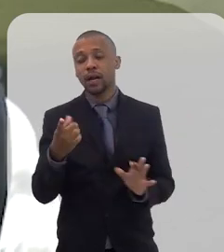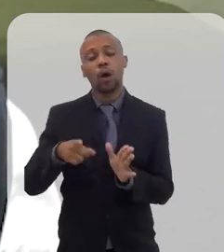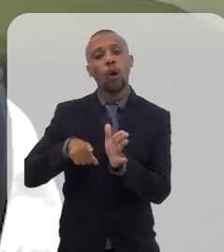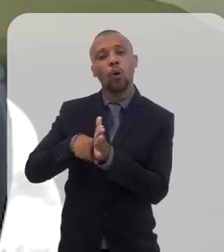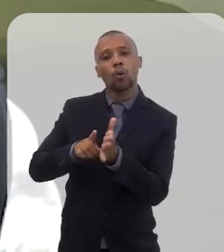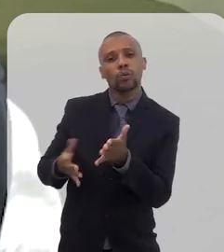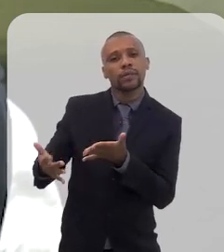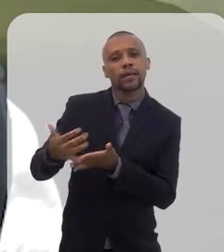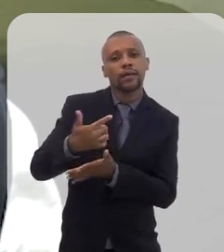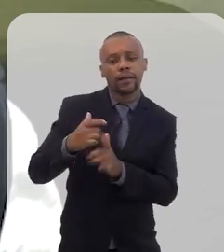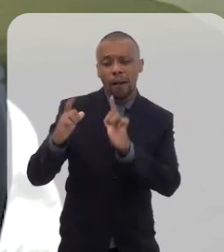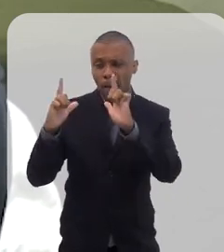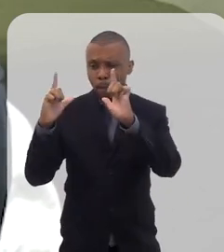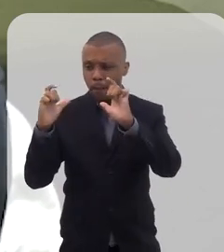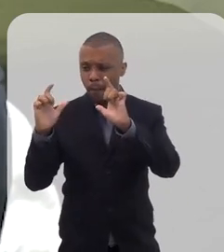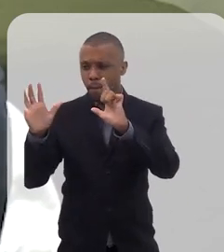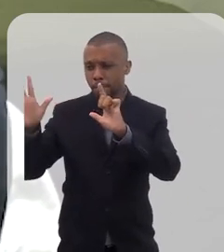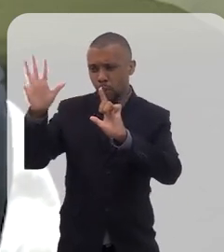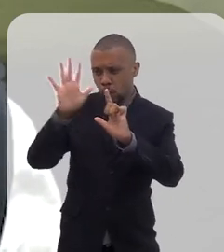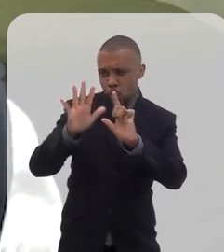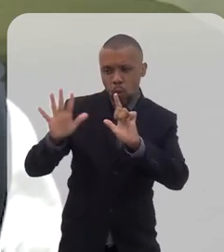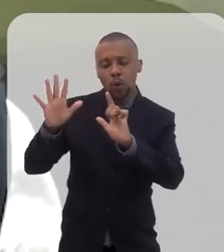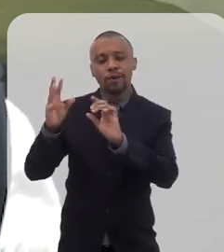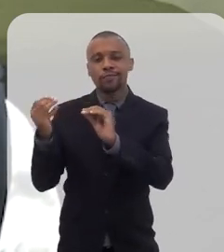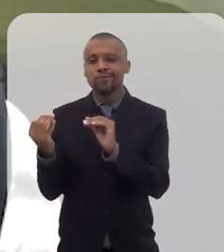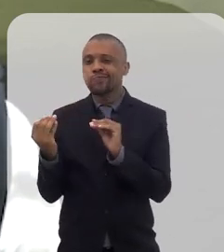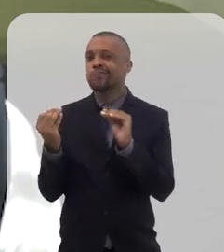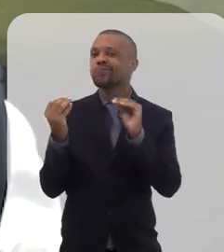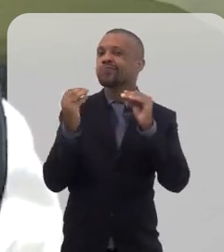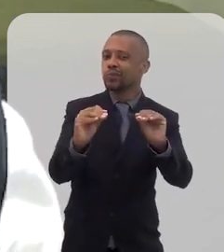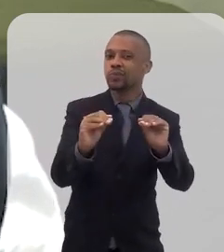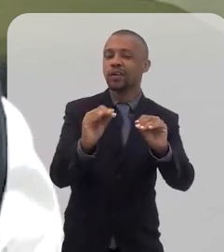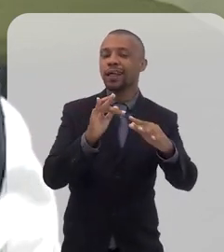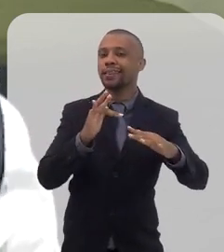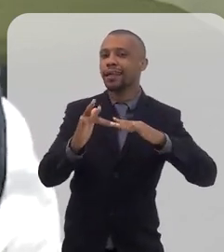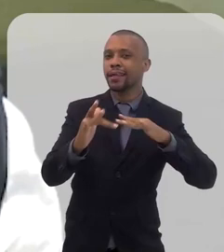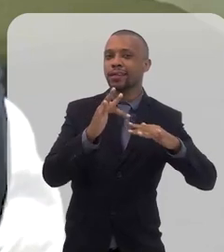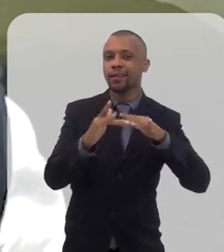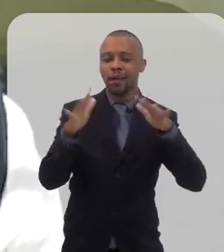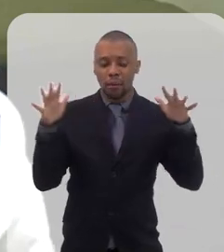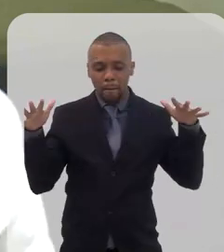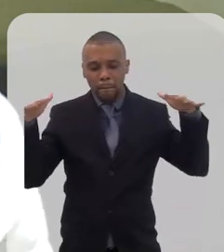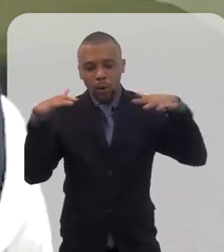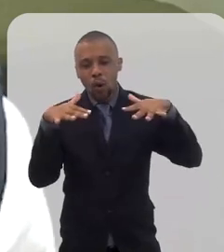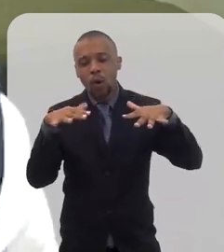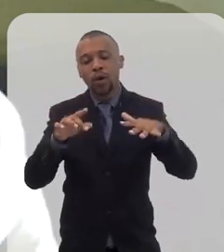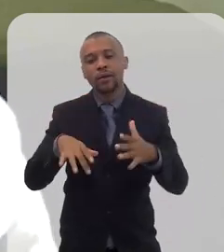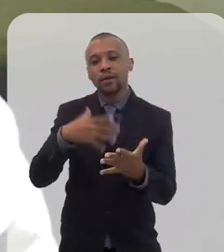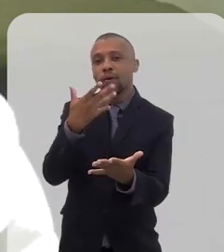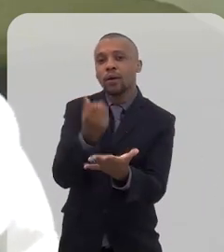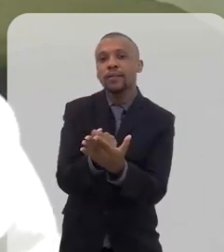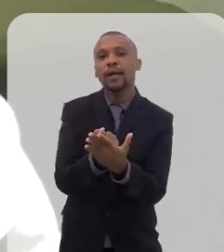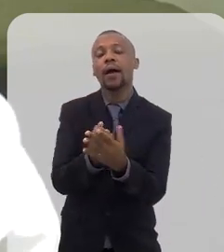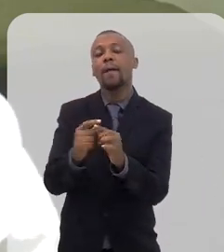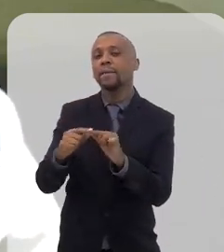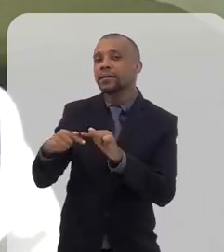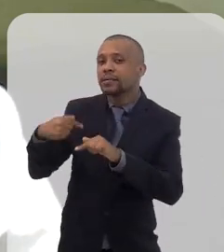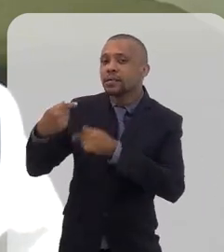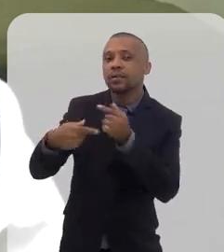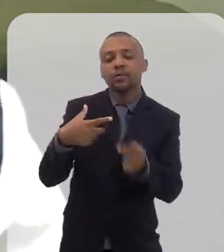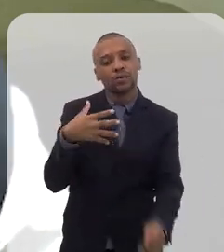espelho, tirar uma foto de alta resolução, postar nas redes sociais para todo mundo ver e ainda guardar para